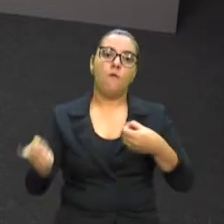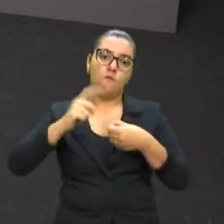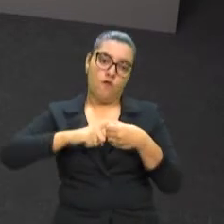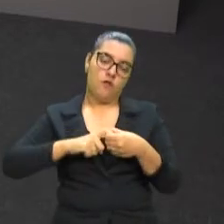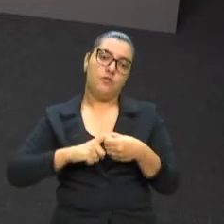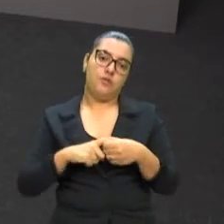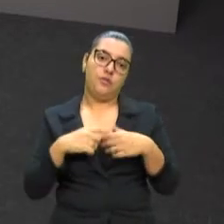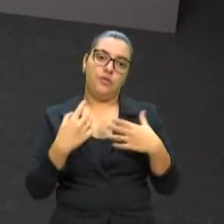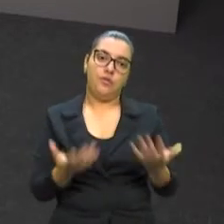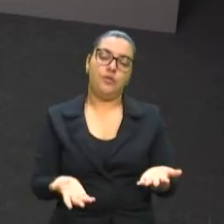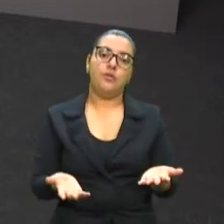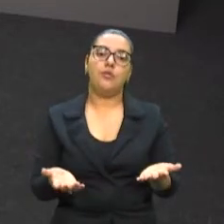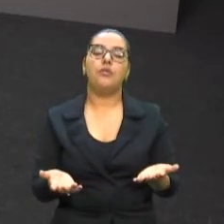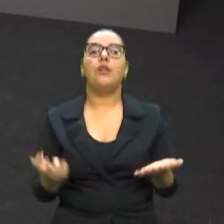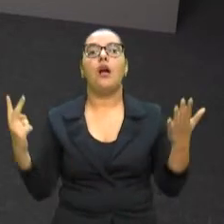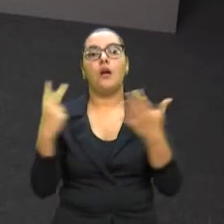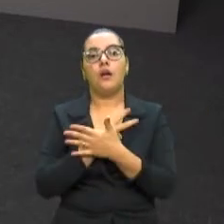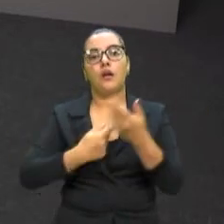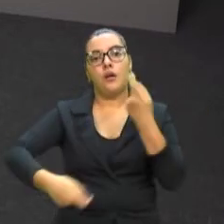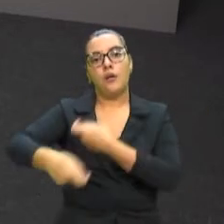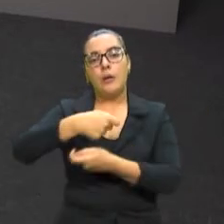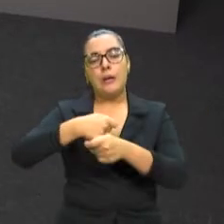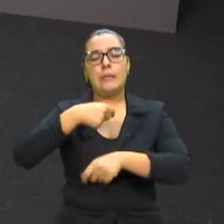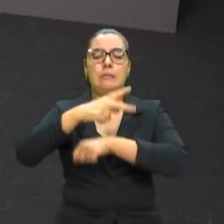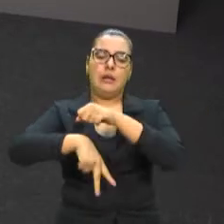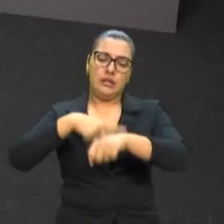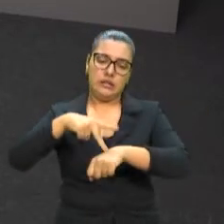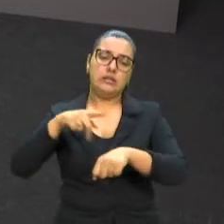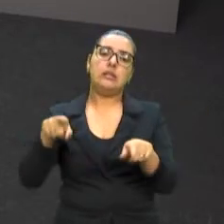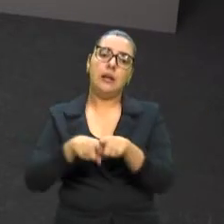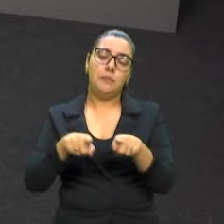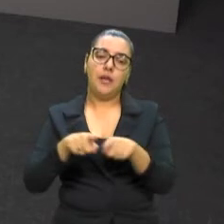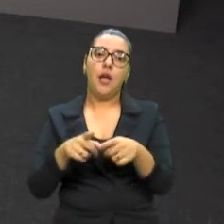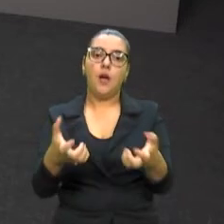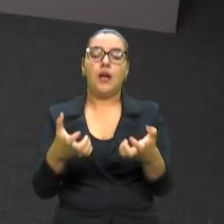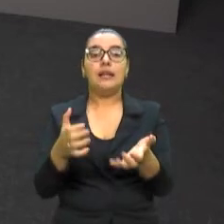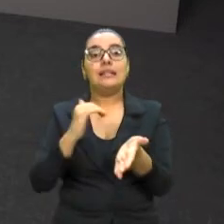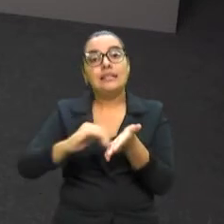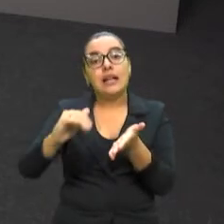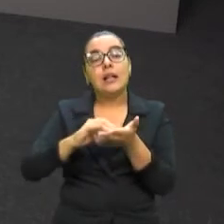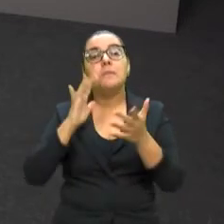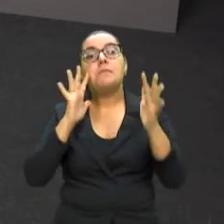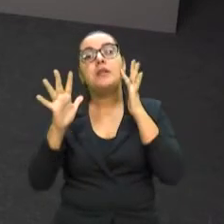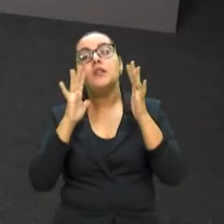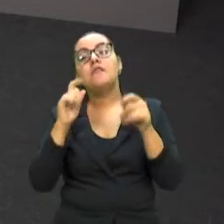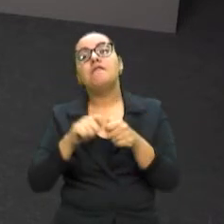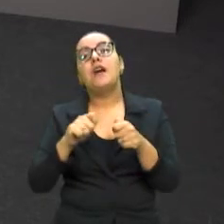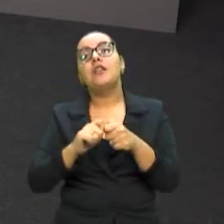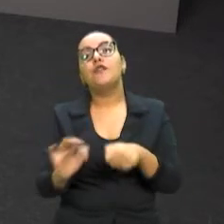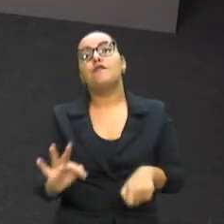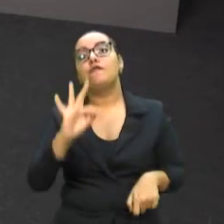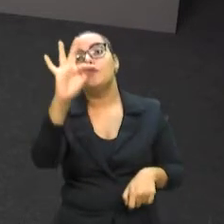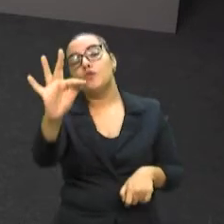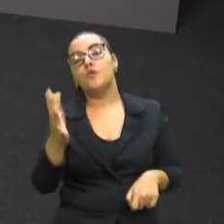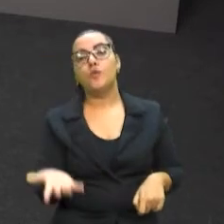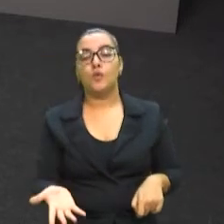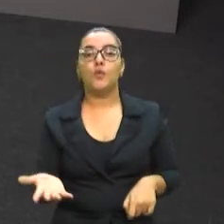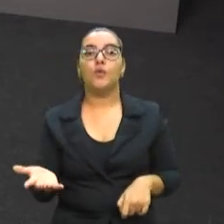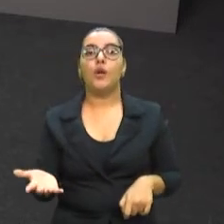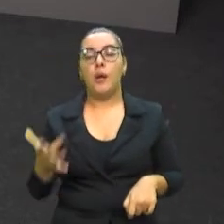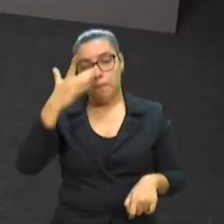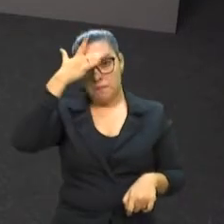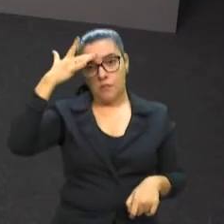né? A situação econômica do país também. O que é que a secretaria está pensando em fazer com essa